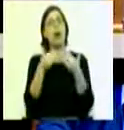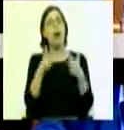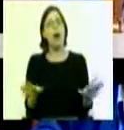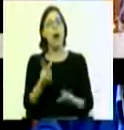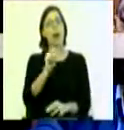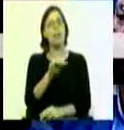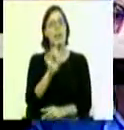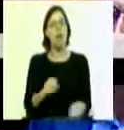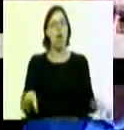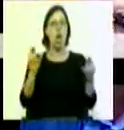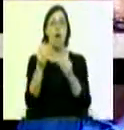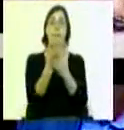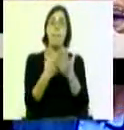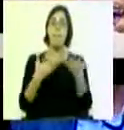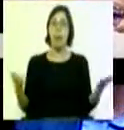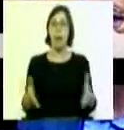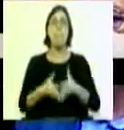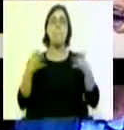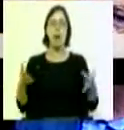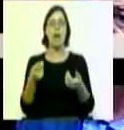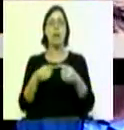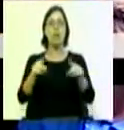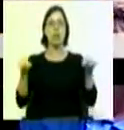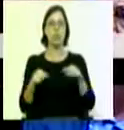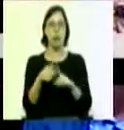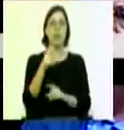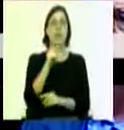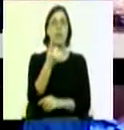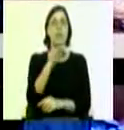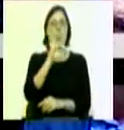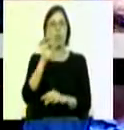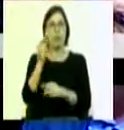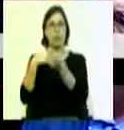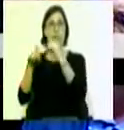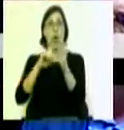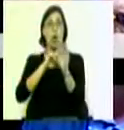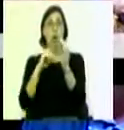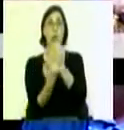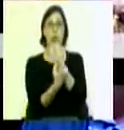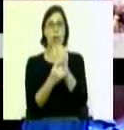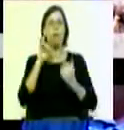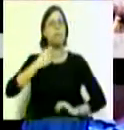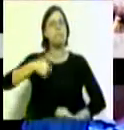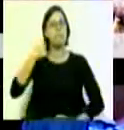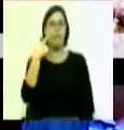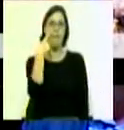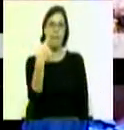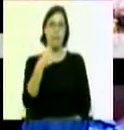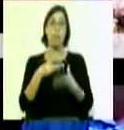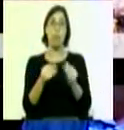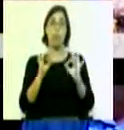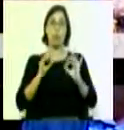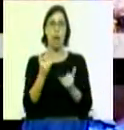abertura de 36 novos mercados, aumento das exportações em cerca de 28%, a rotulagem, fundamental no reconhecimento de um